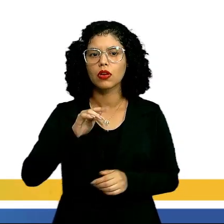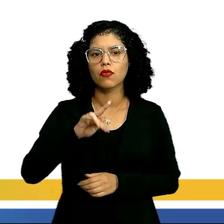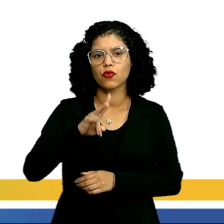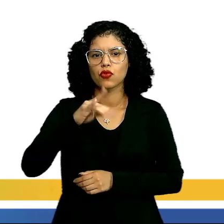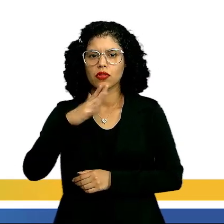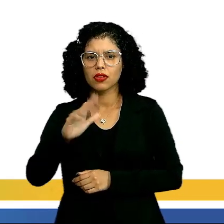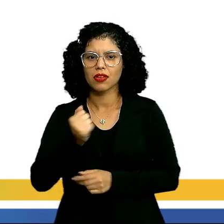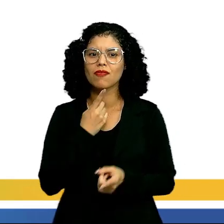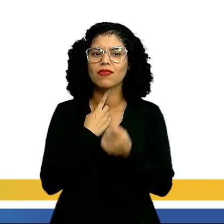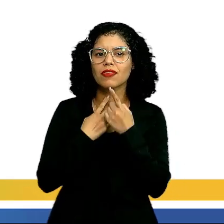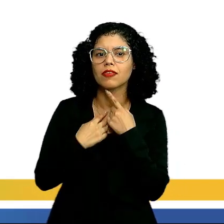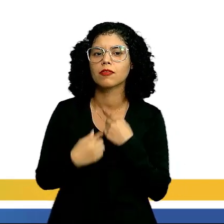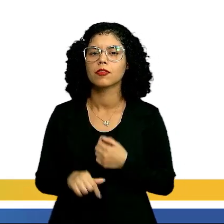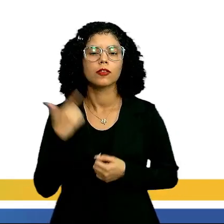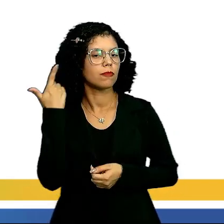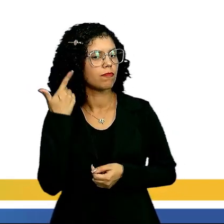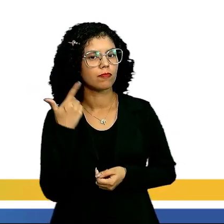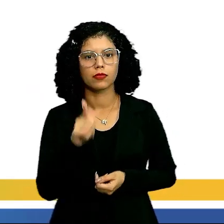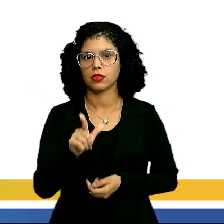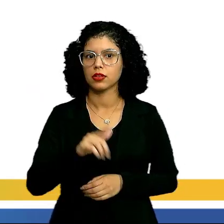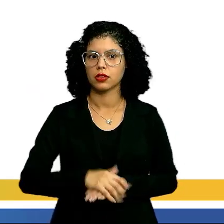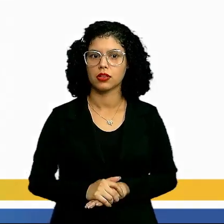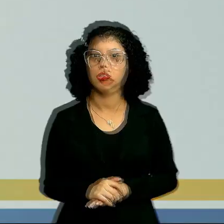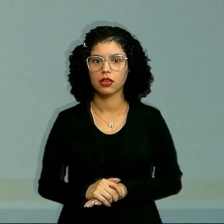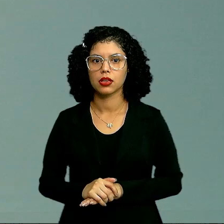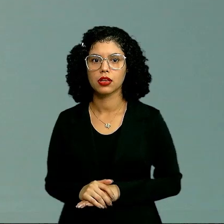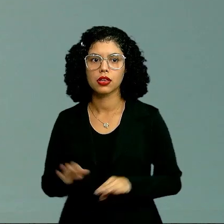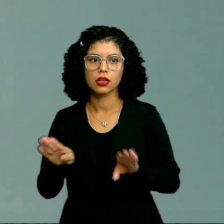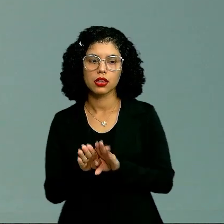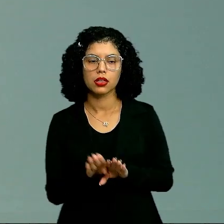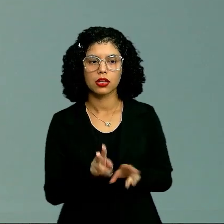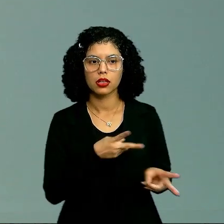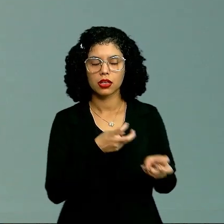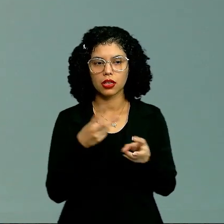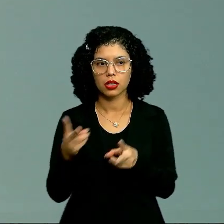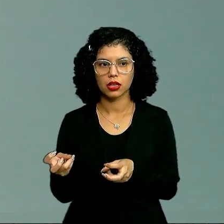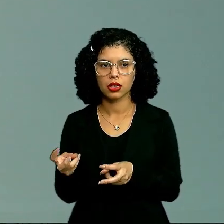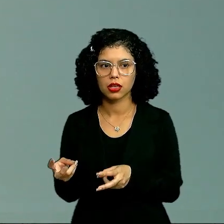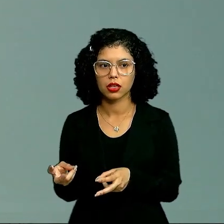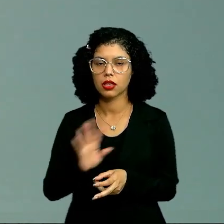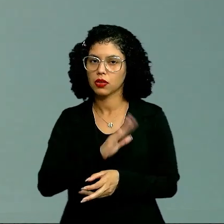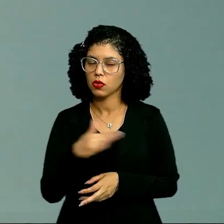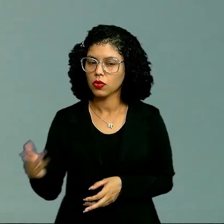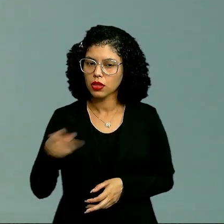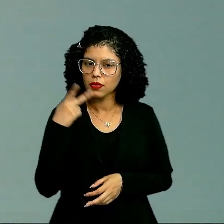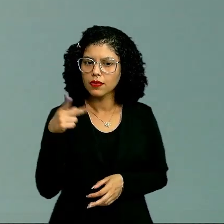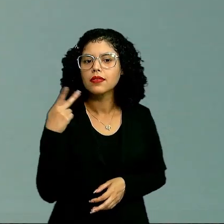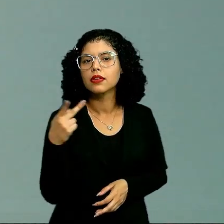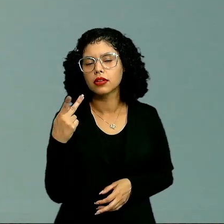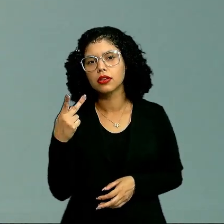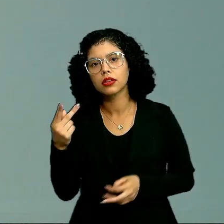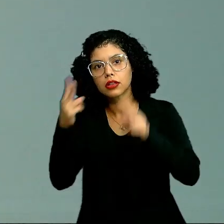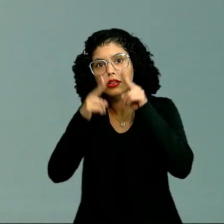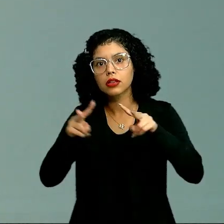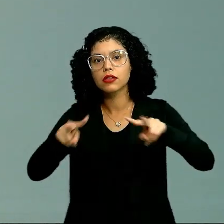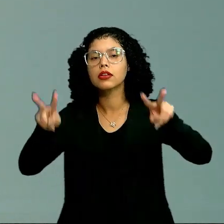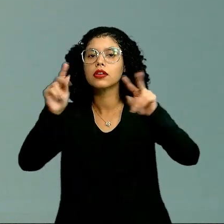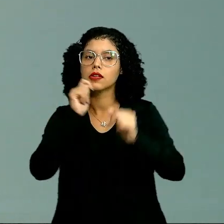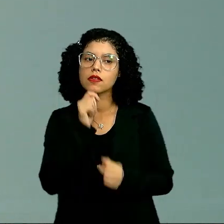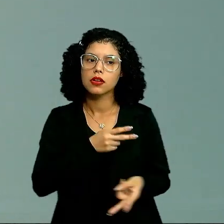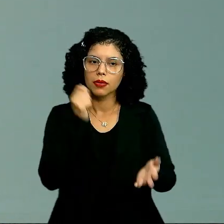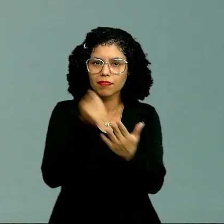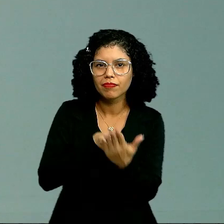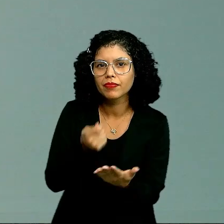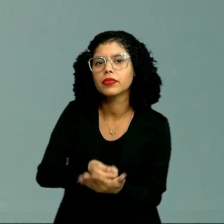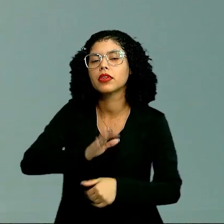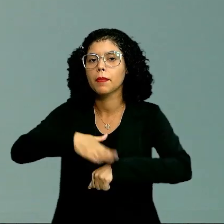gerada pelo desejo não satisfeito. Então, observa aqui que, de repente, quando eu falo dessa visão pessimista, dessa